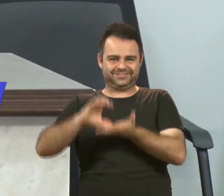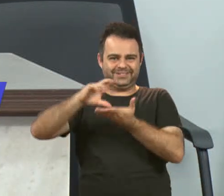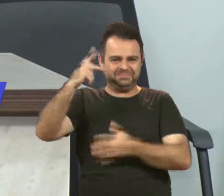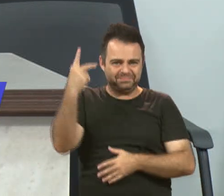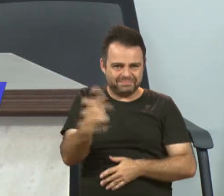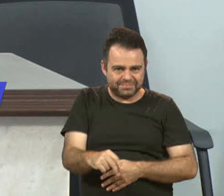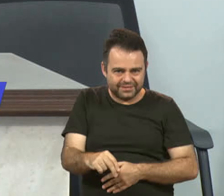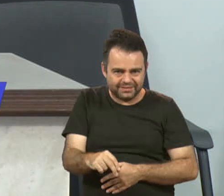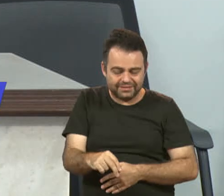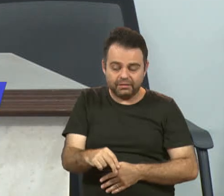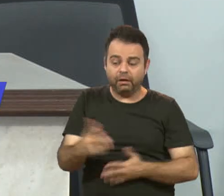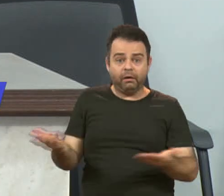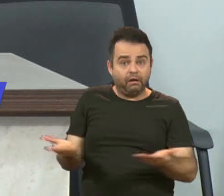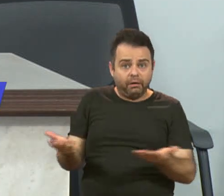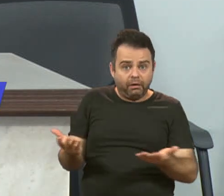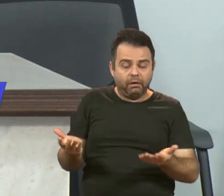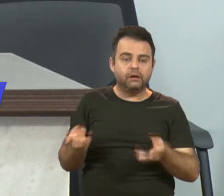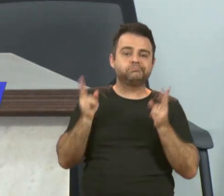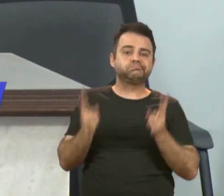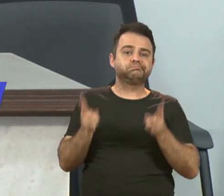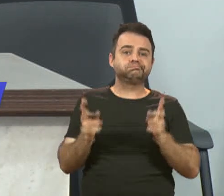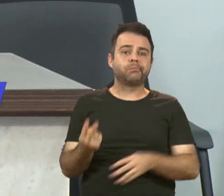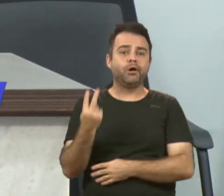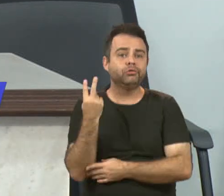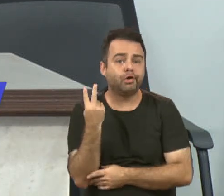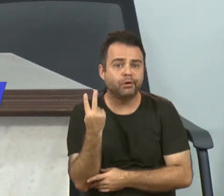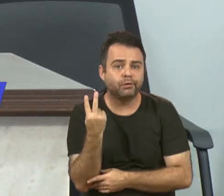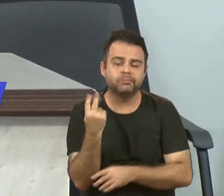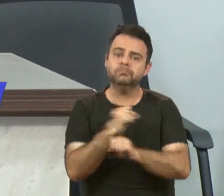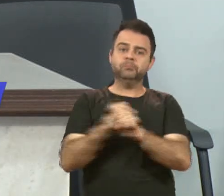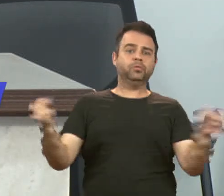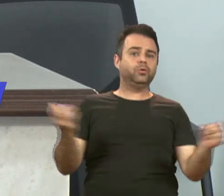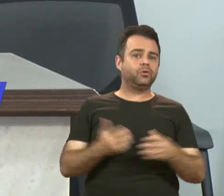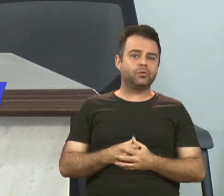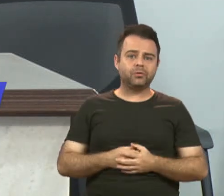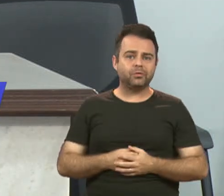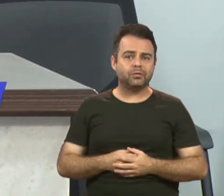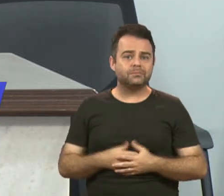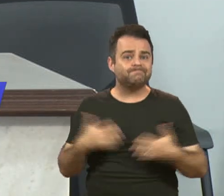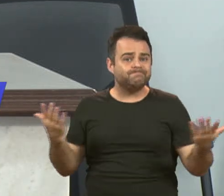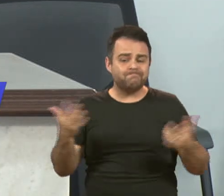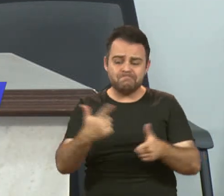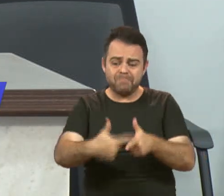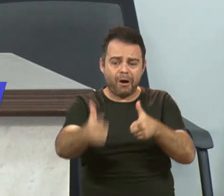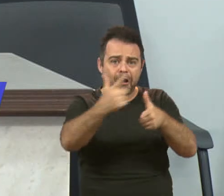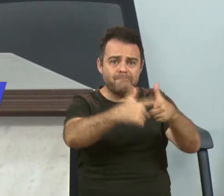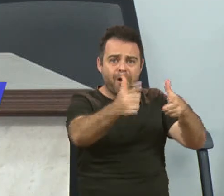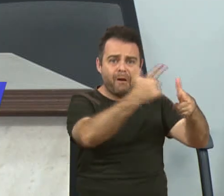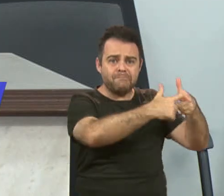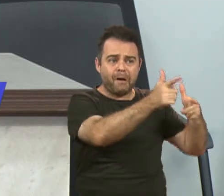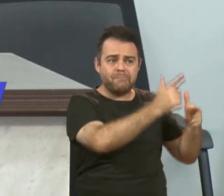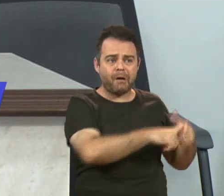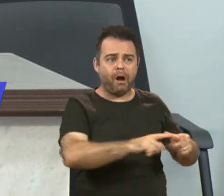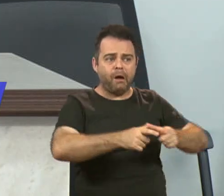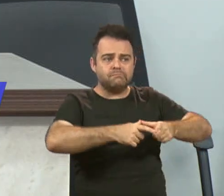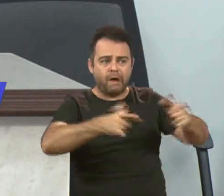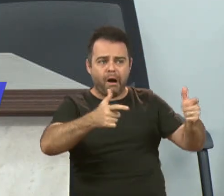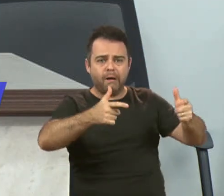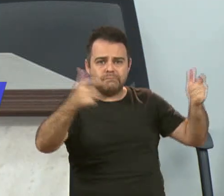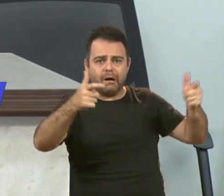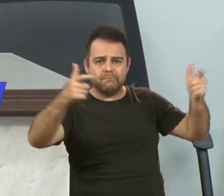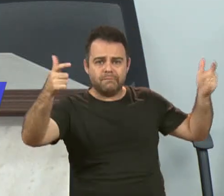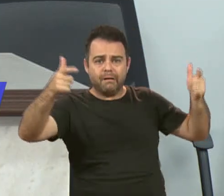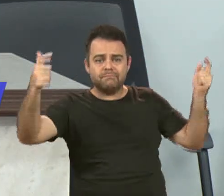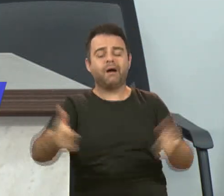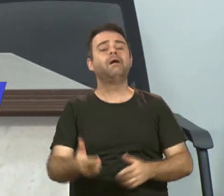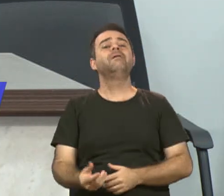2 conselhos tutelares. Impossível, pessoal. A problemática da cidade aumentou e